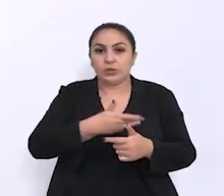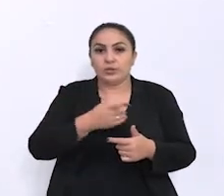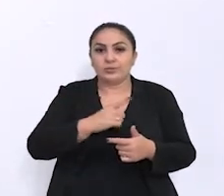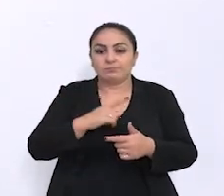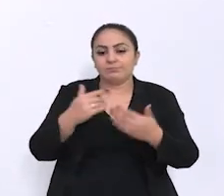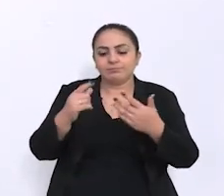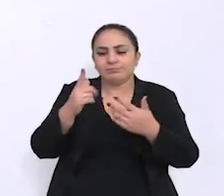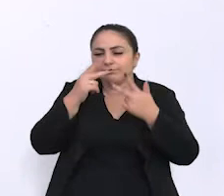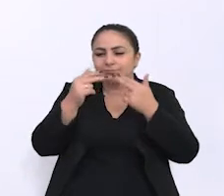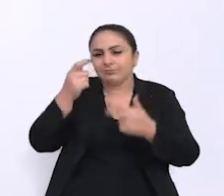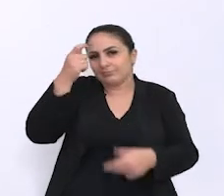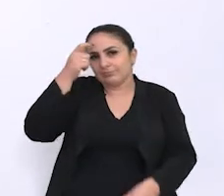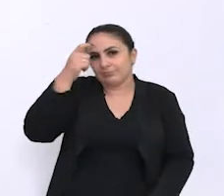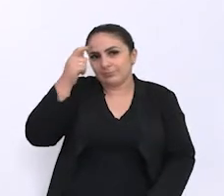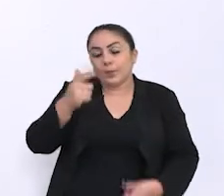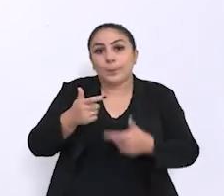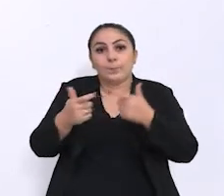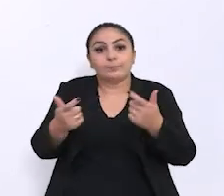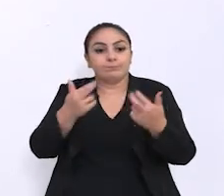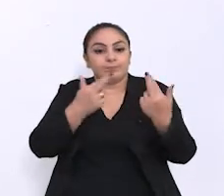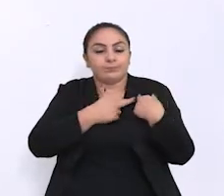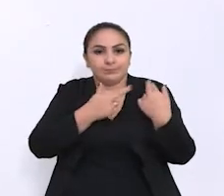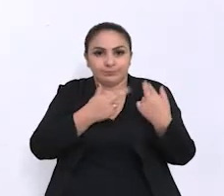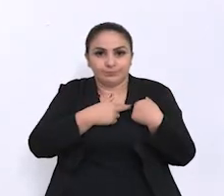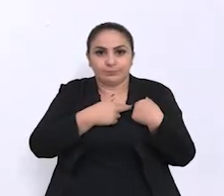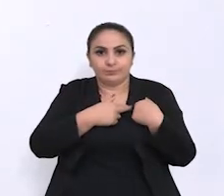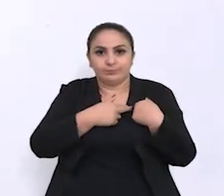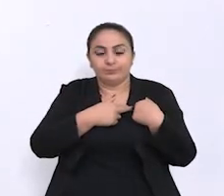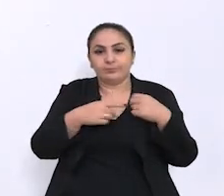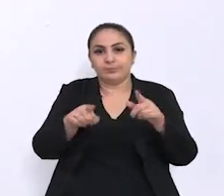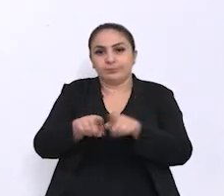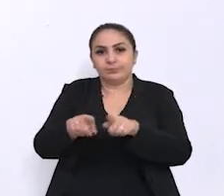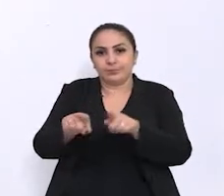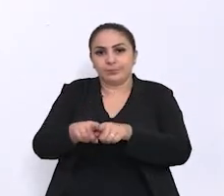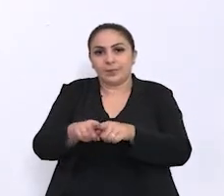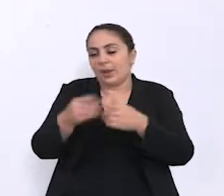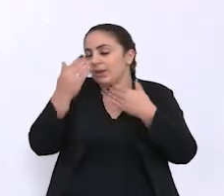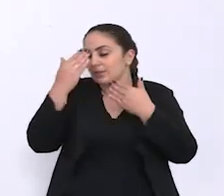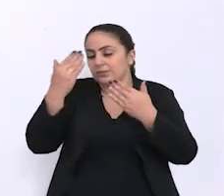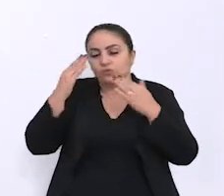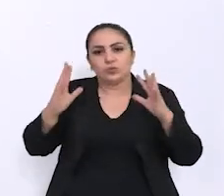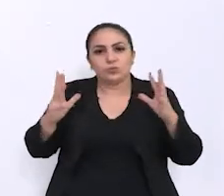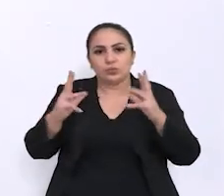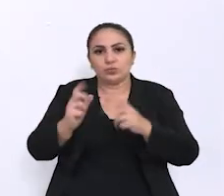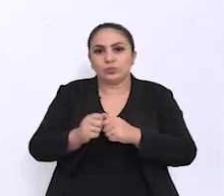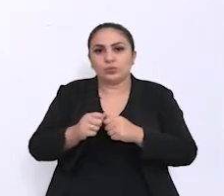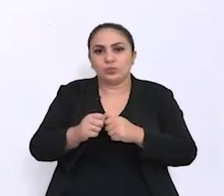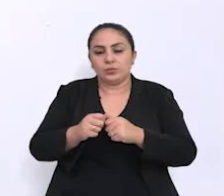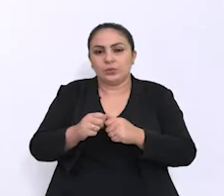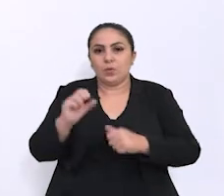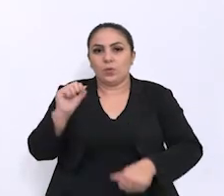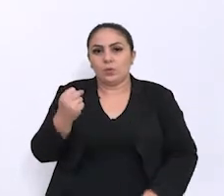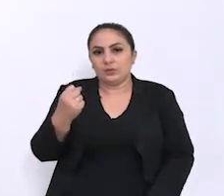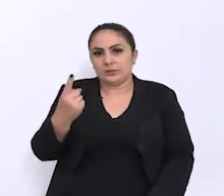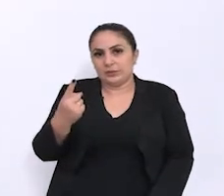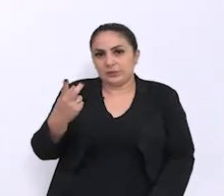a gente tendo consciência que é uma grande responsabilidade, e gratidão. Gratidão aos